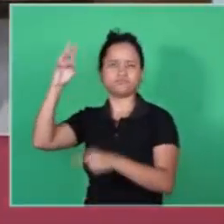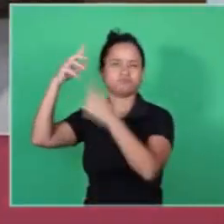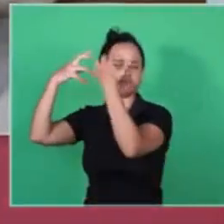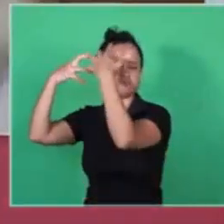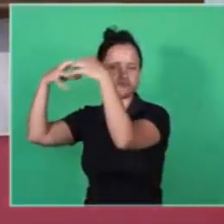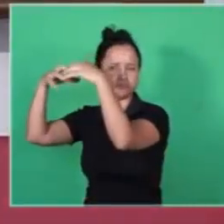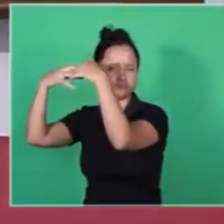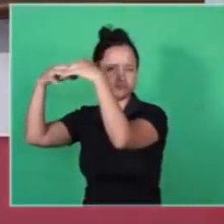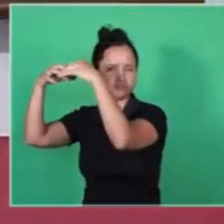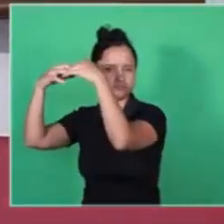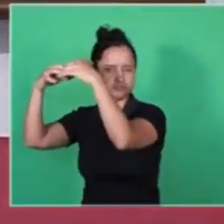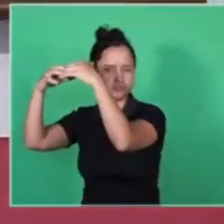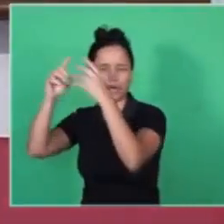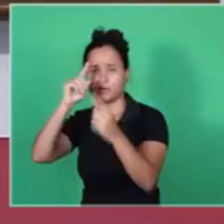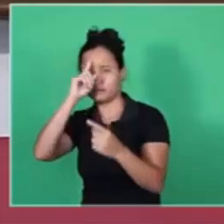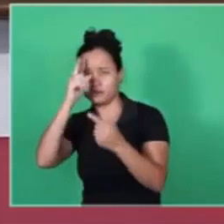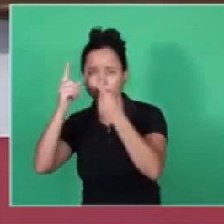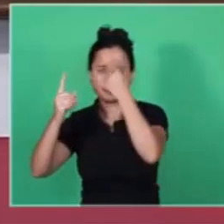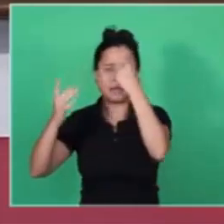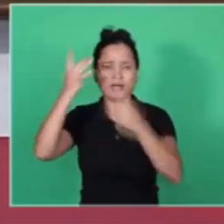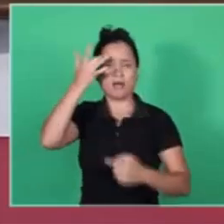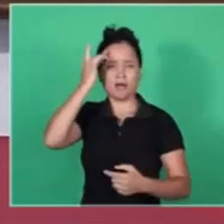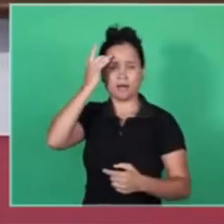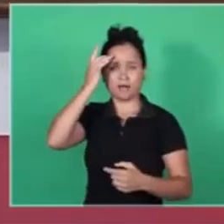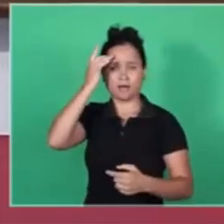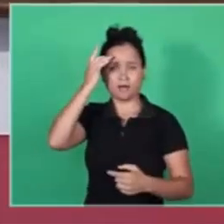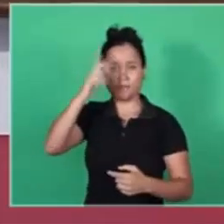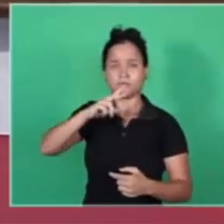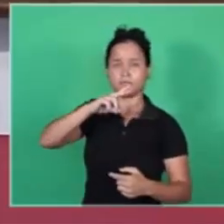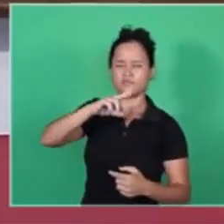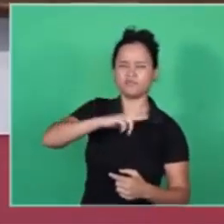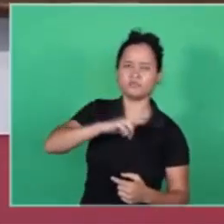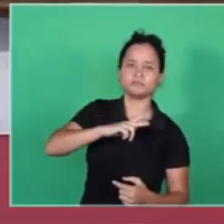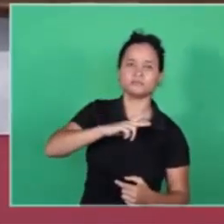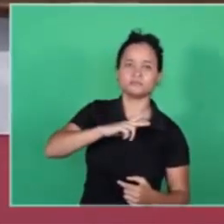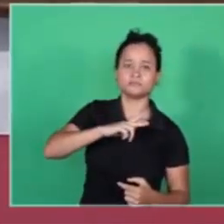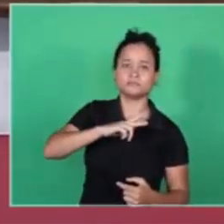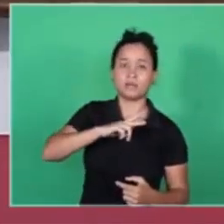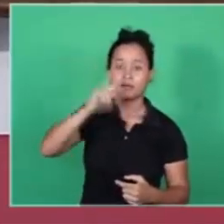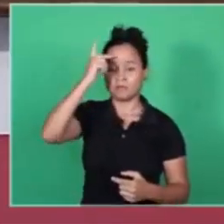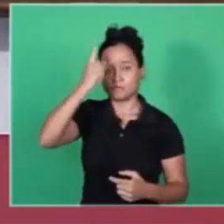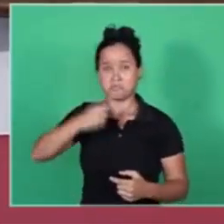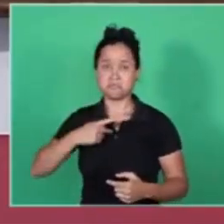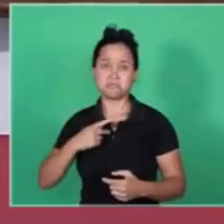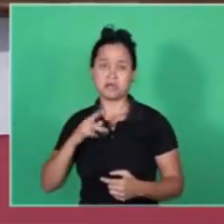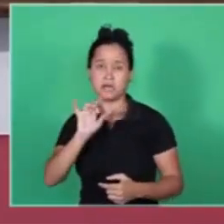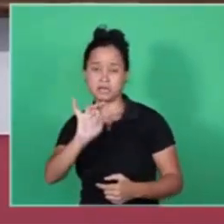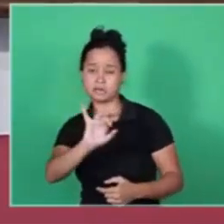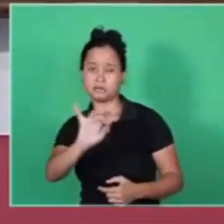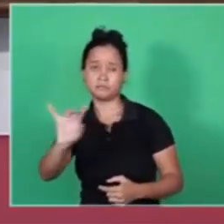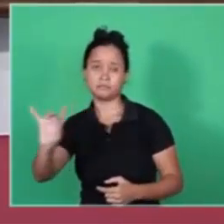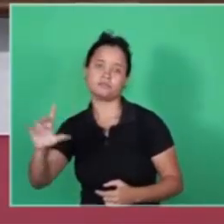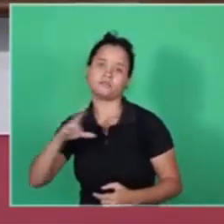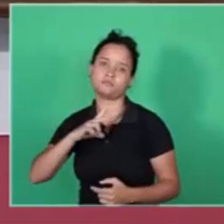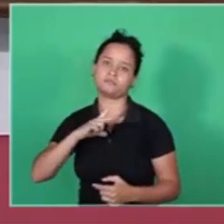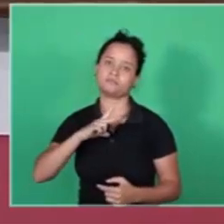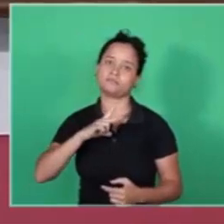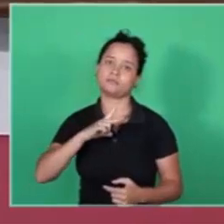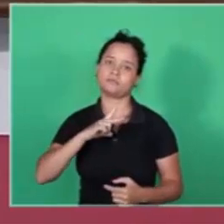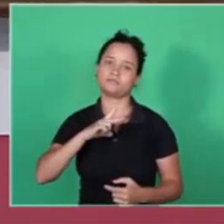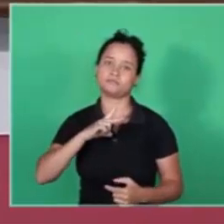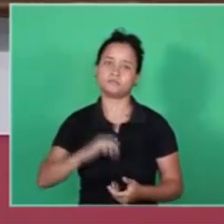extensivo. Esse pró-extensivo, quer dizer, ele está voando para um lado, ou está voando para o outro. Nós temos no